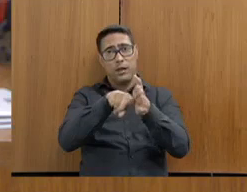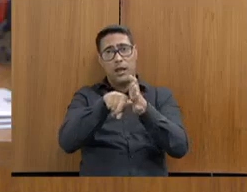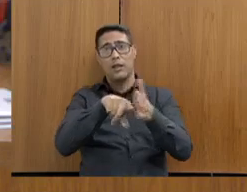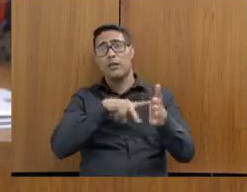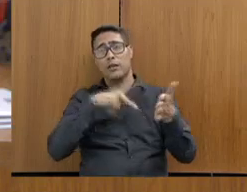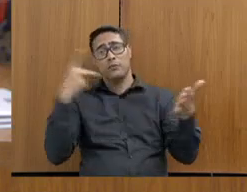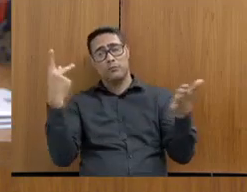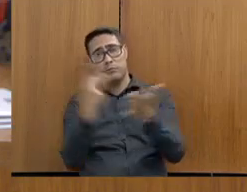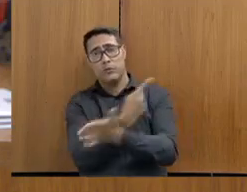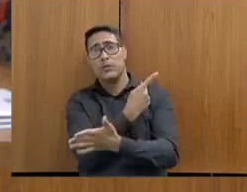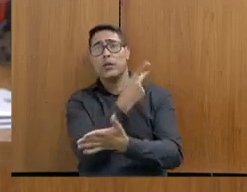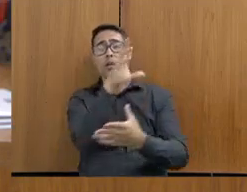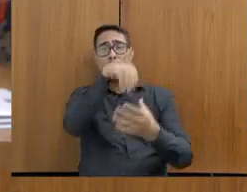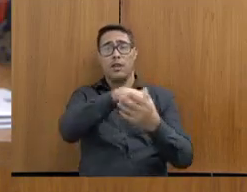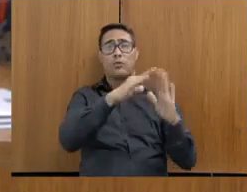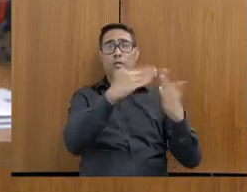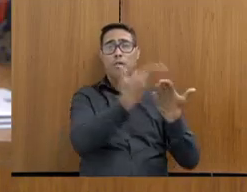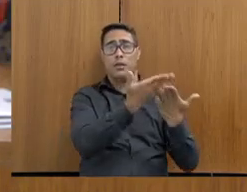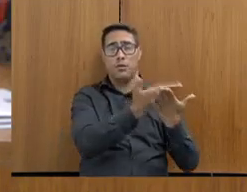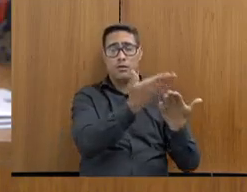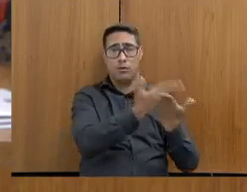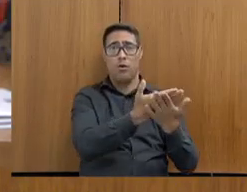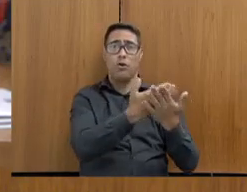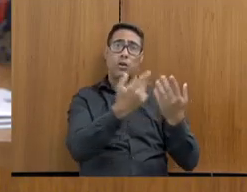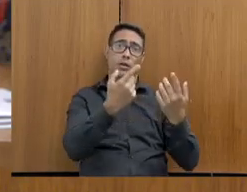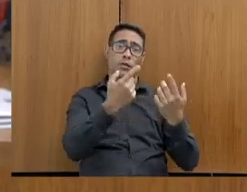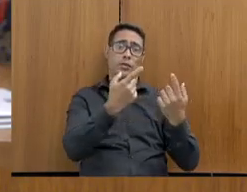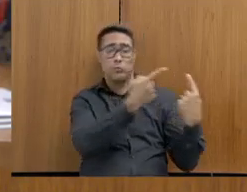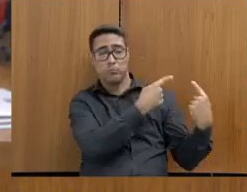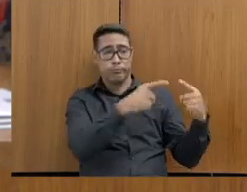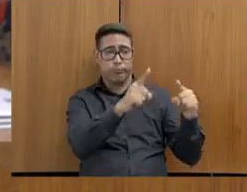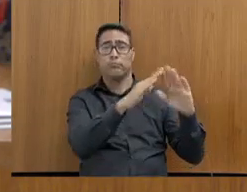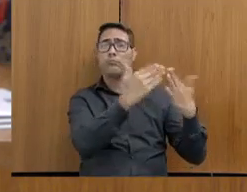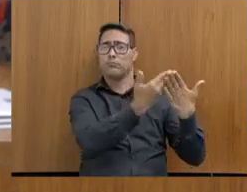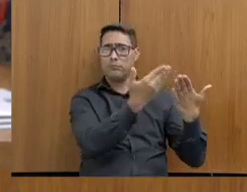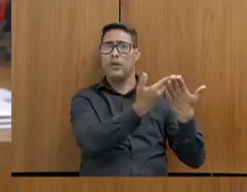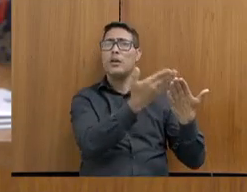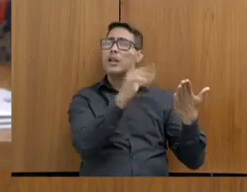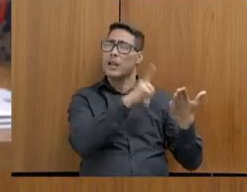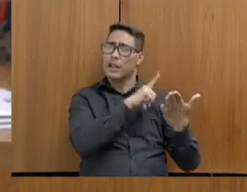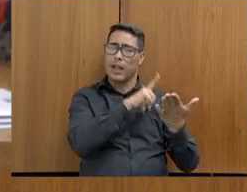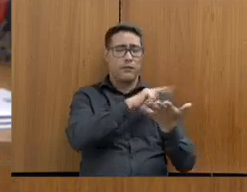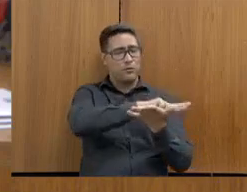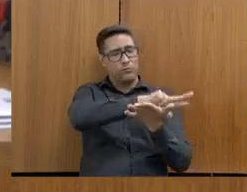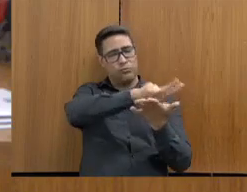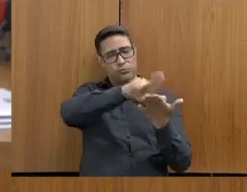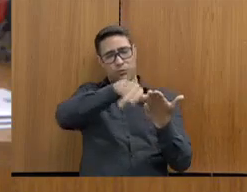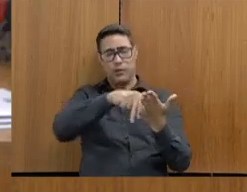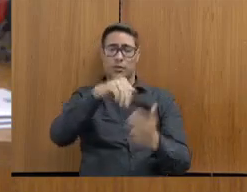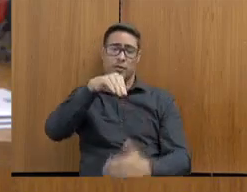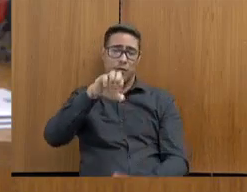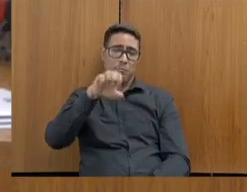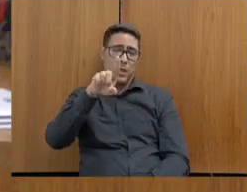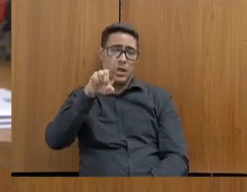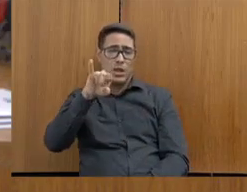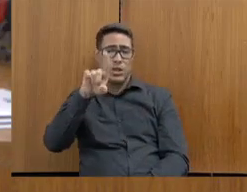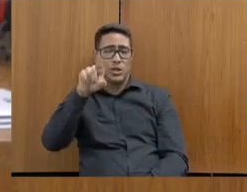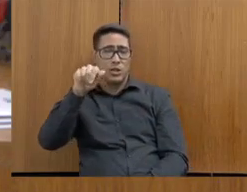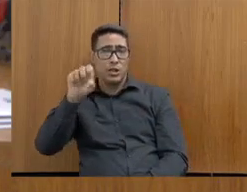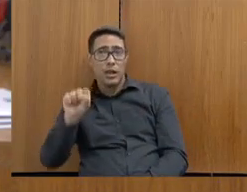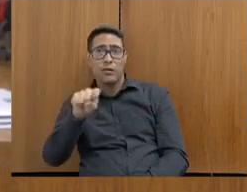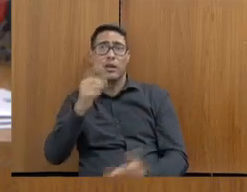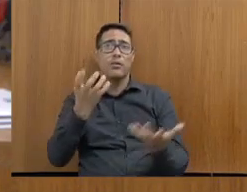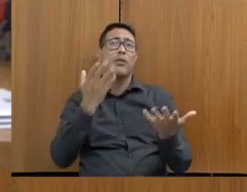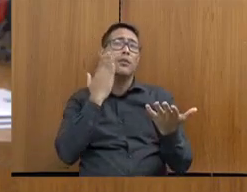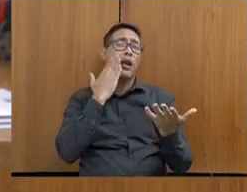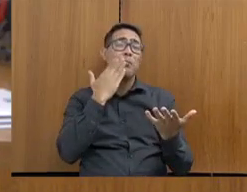violência nas escolas e ameaça as escolas e foram anunciadas uma série de medidas eu queria saber o que dessas medidas foi